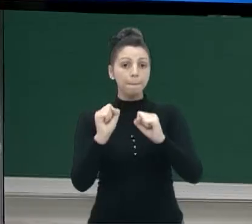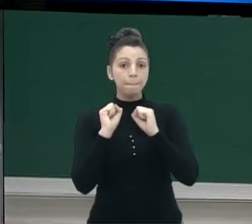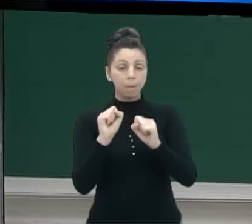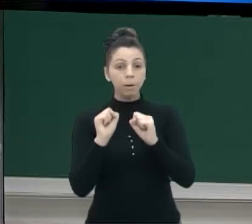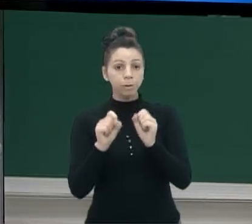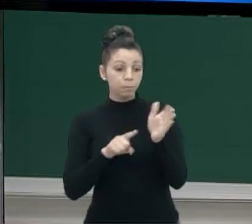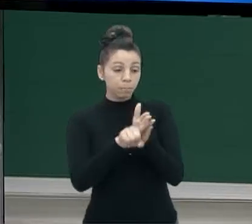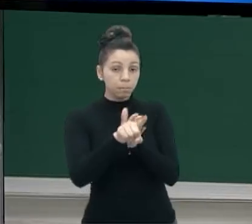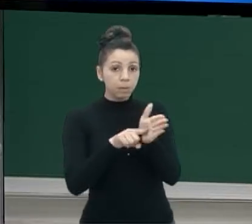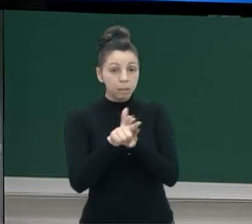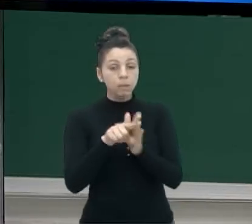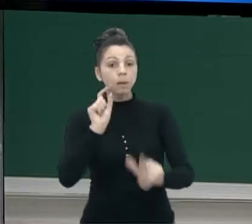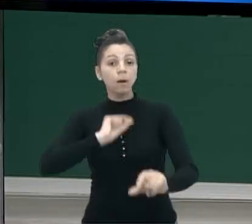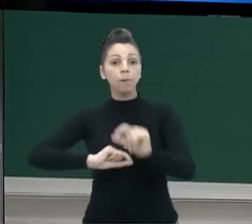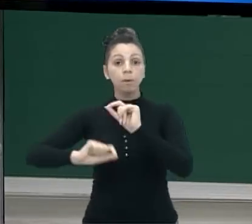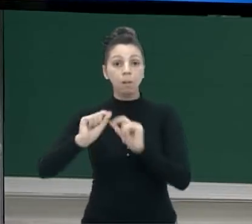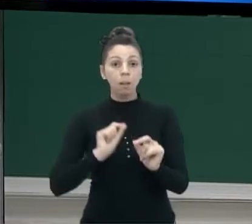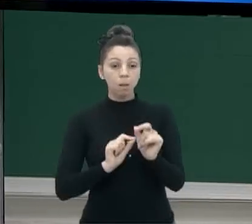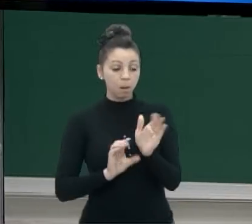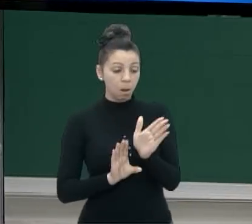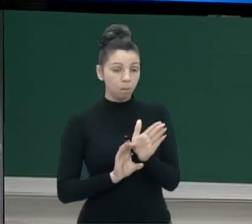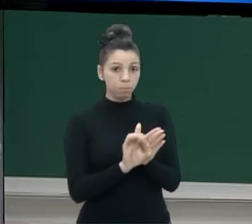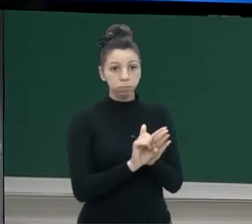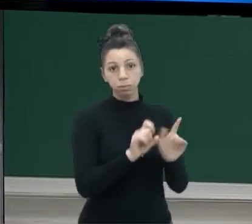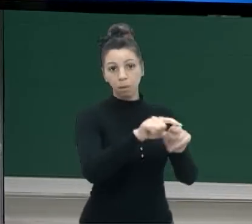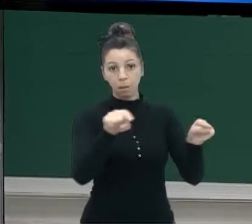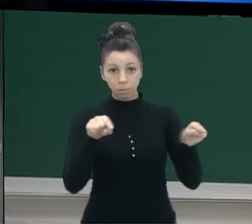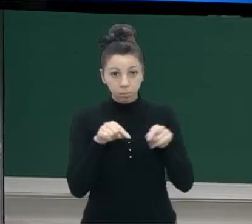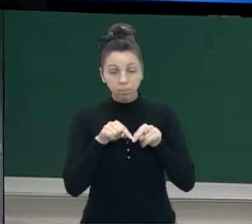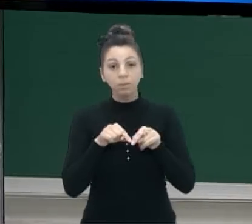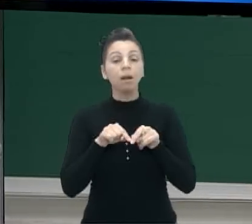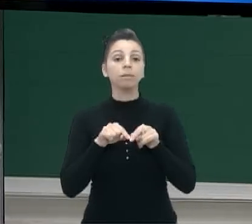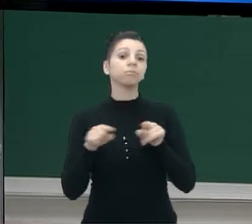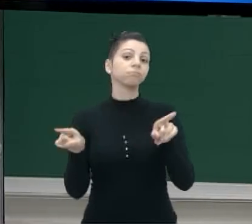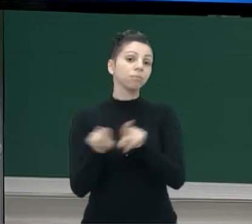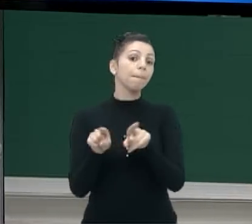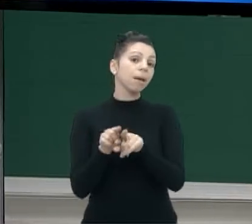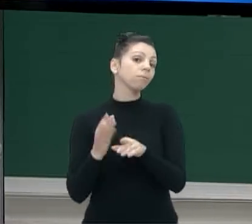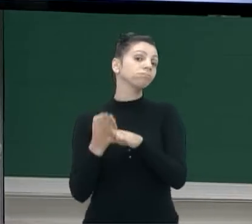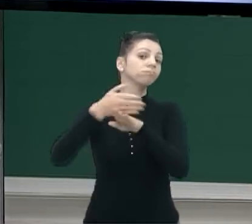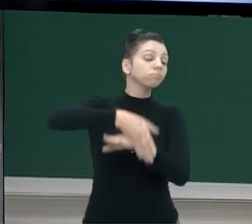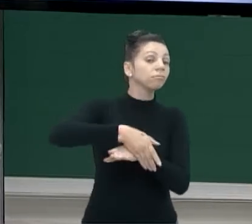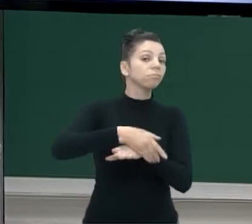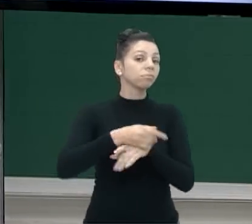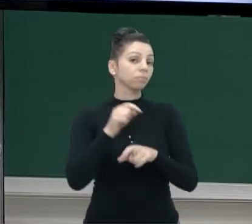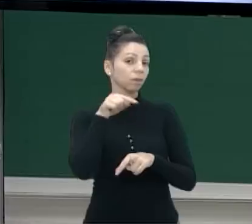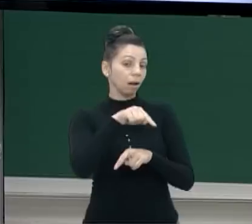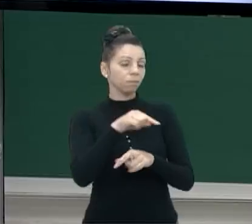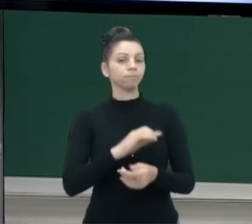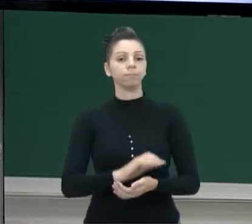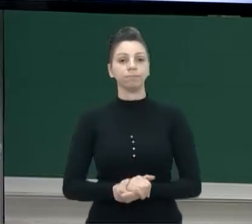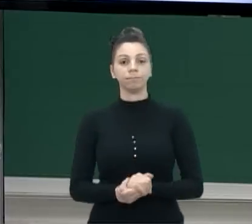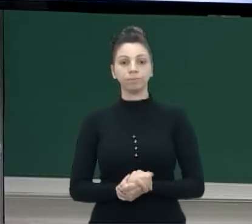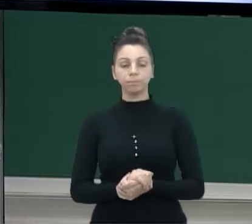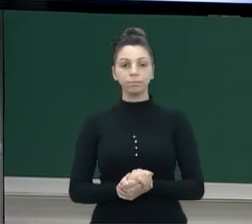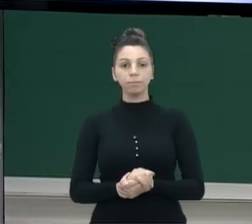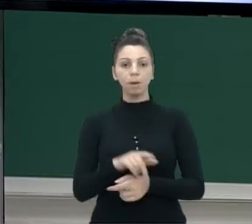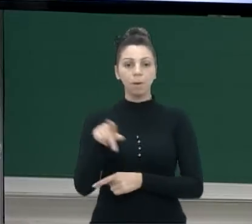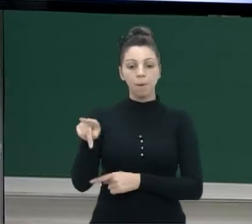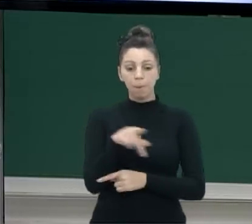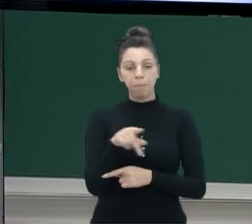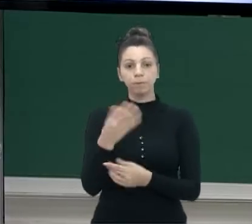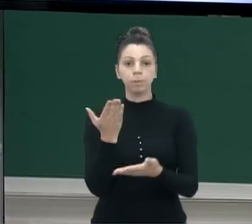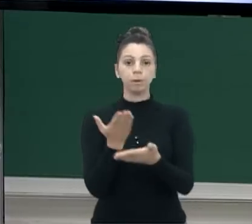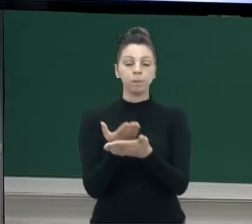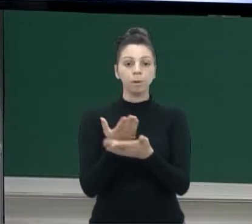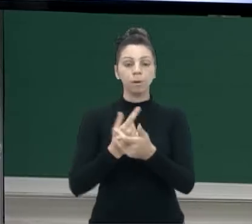e pesquisar lá no Classroom. E lá no Classroom, porque vão estar disponíveis esses materiais, tá bom? Então, como a professora falou, na aula